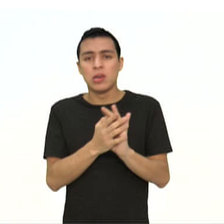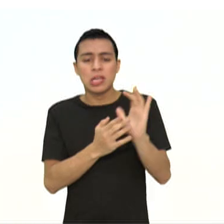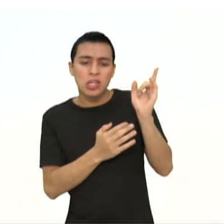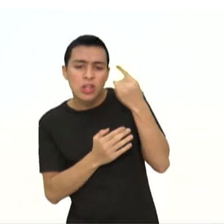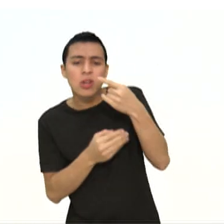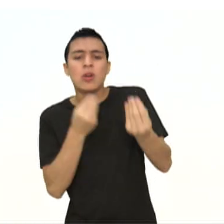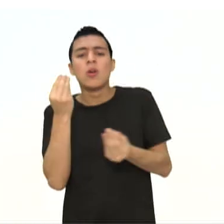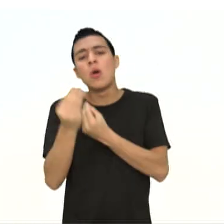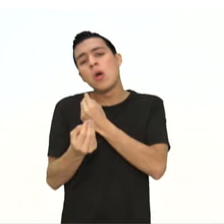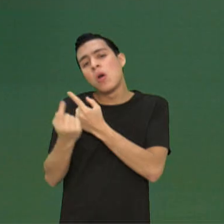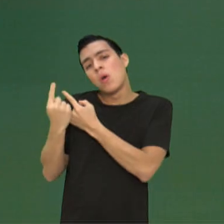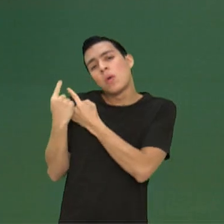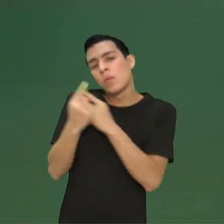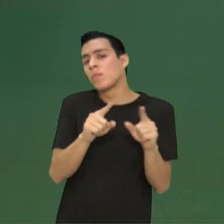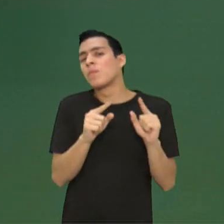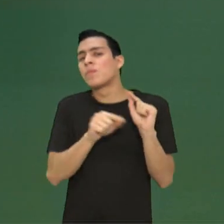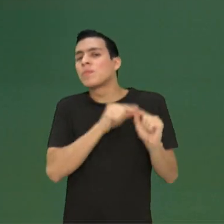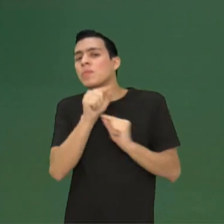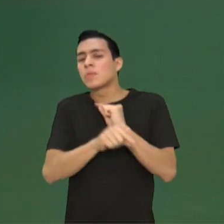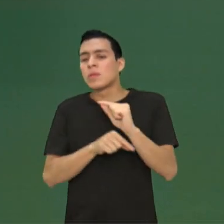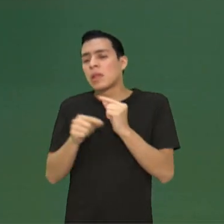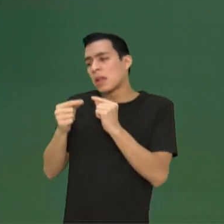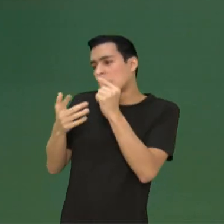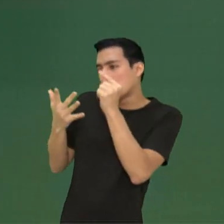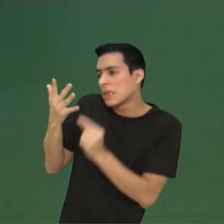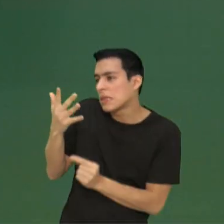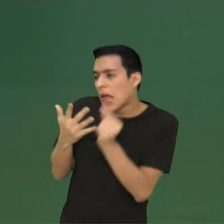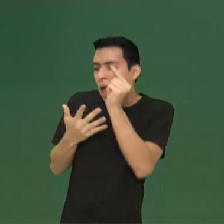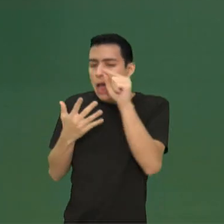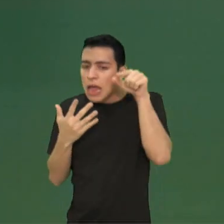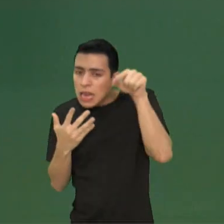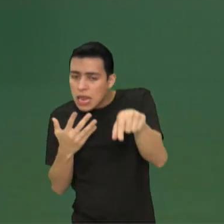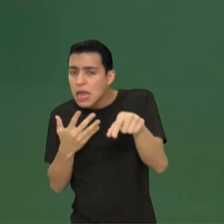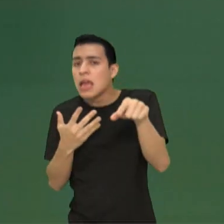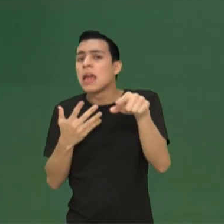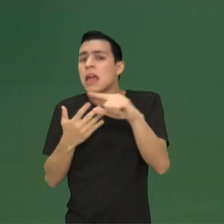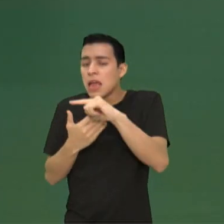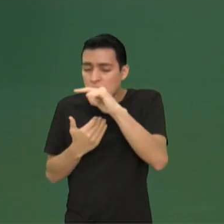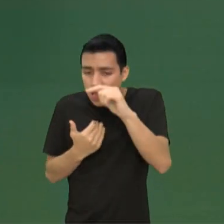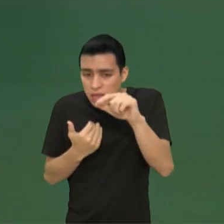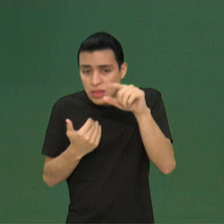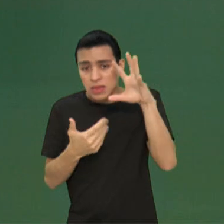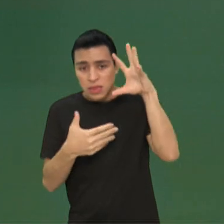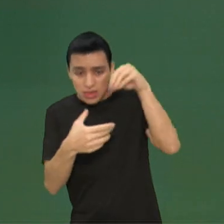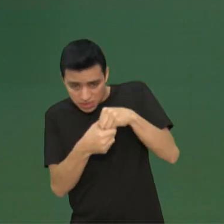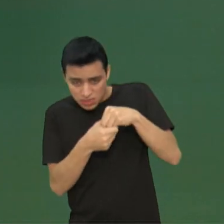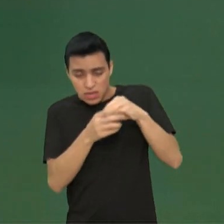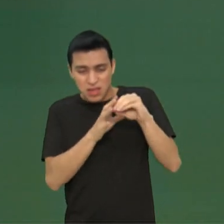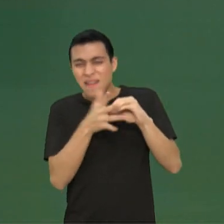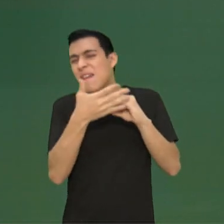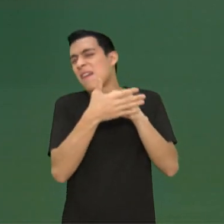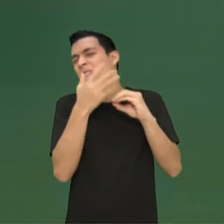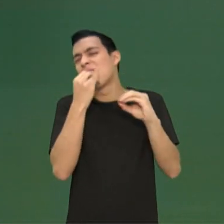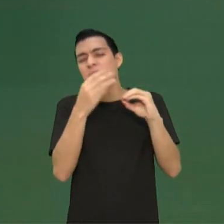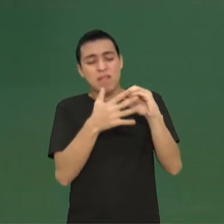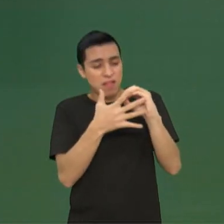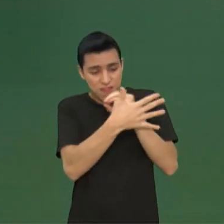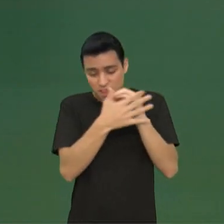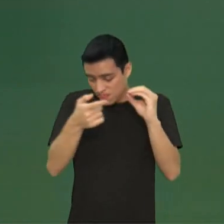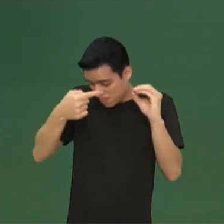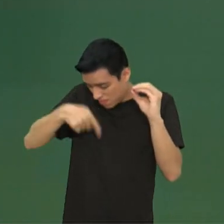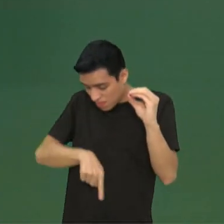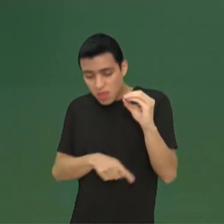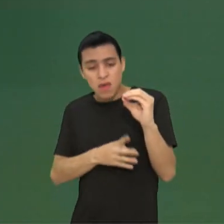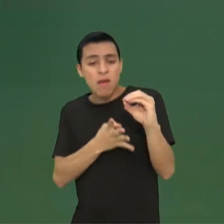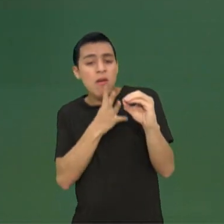Identificar o antígeno. O que substância existe naquela bactéria, que substância existe no coronavírus, que o nosso sistema de